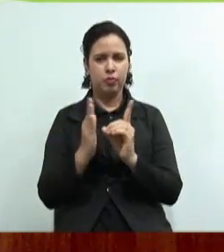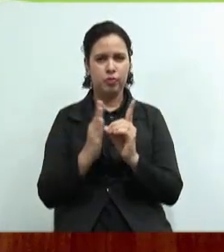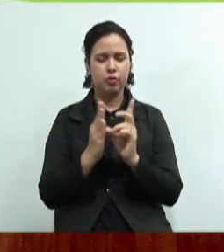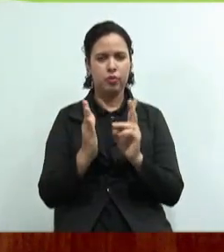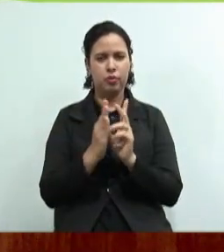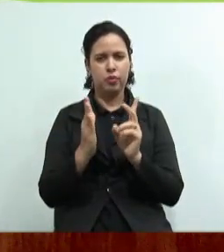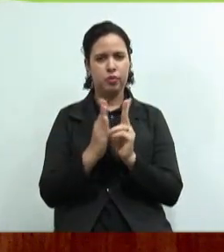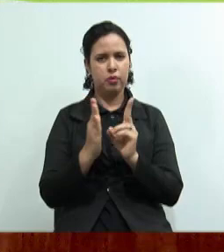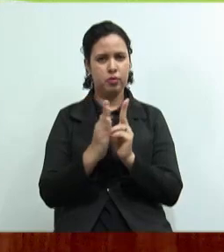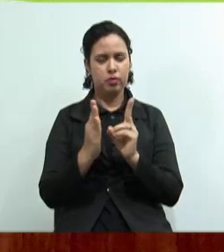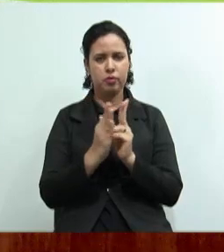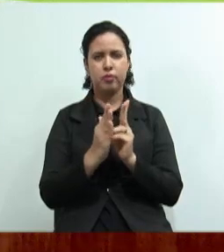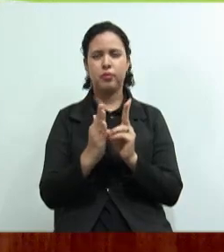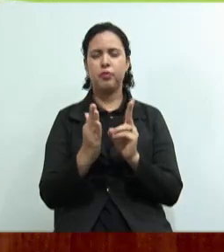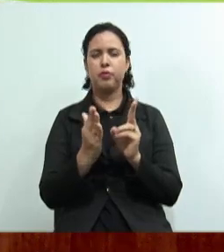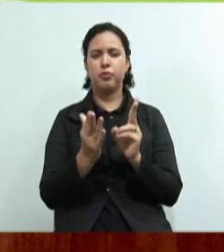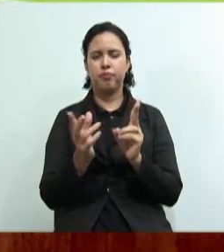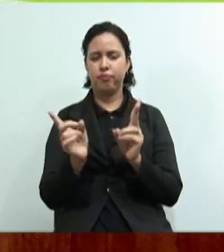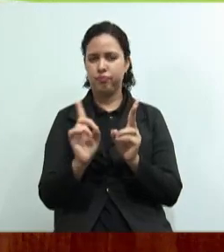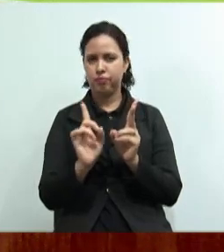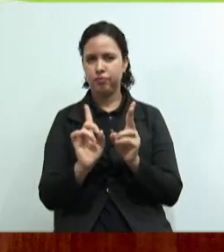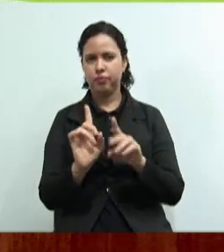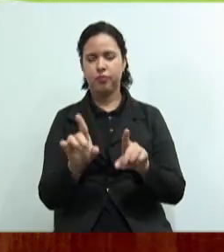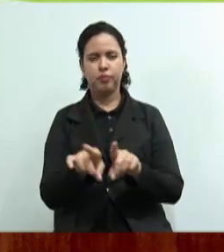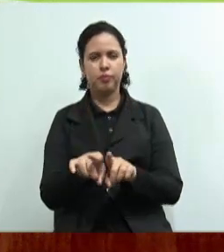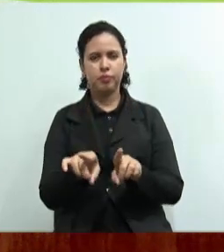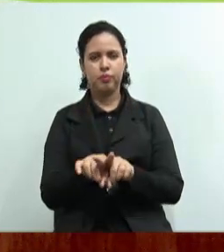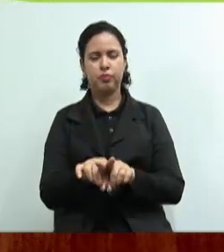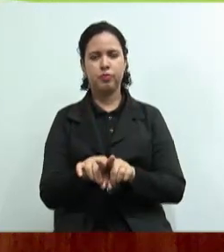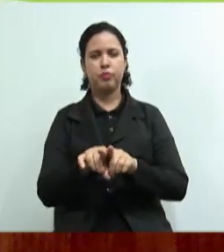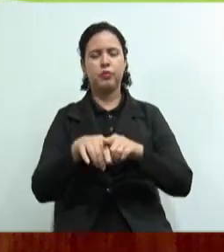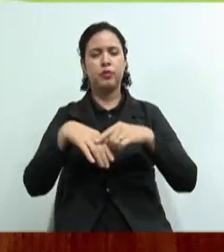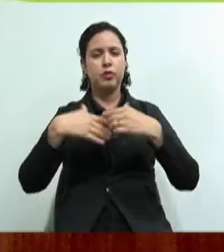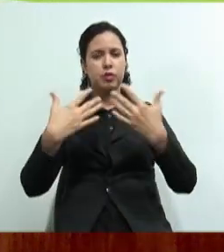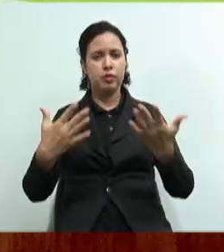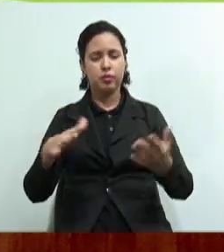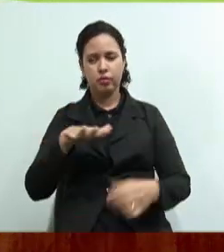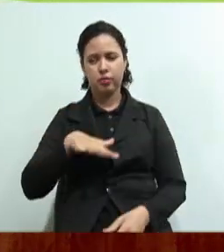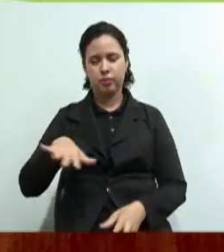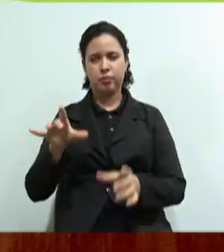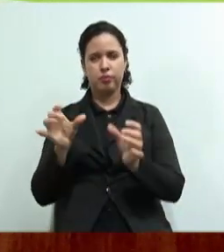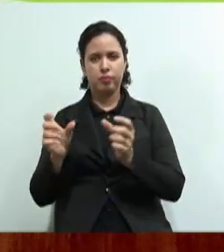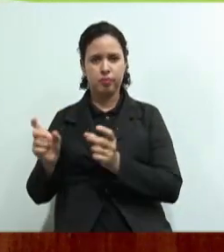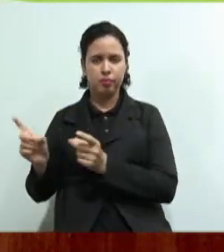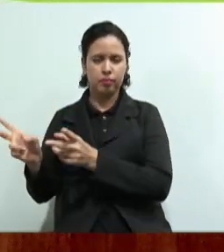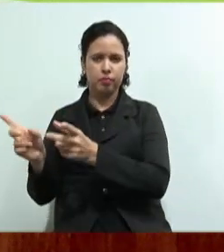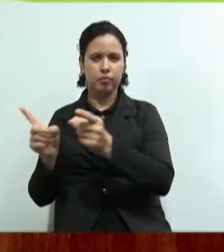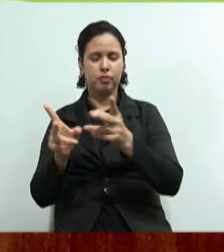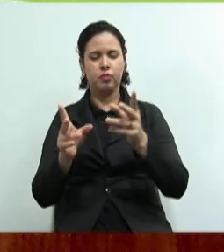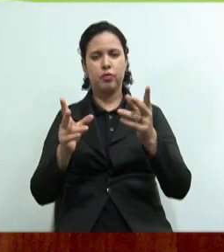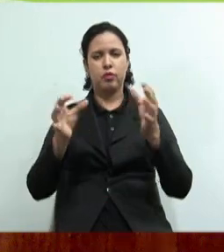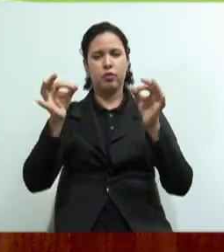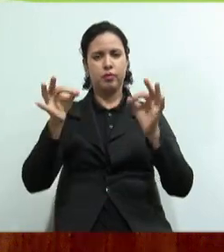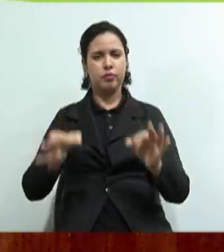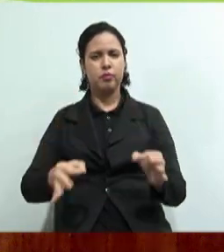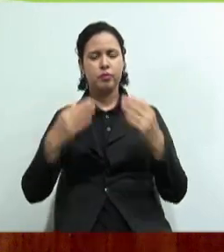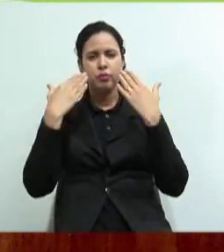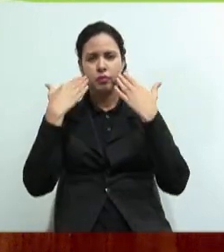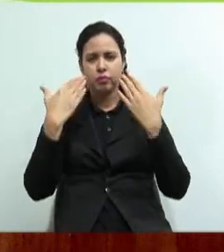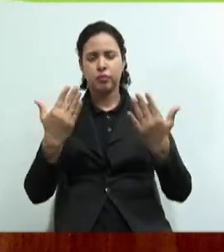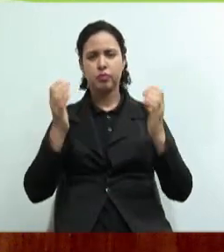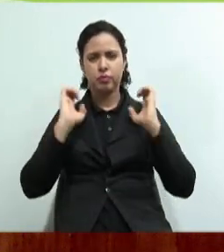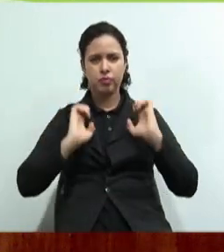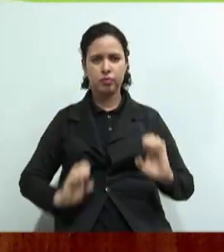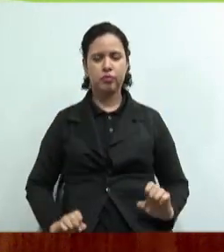adquiridos de forma ilegal. Então, esse comércio justo e ético por si só, ele está dentro